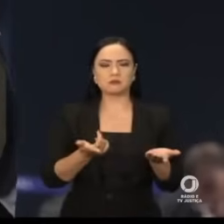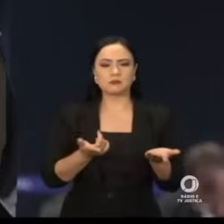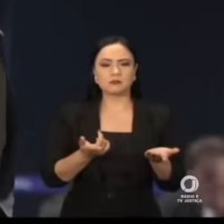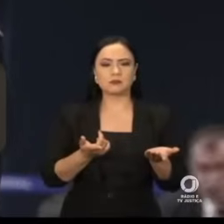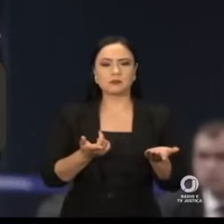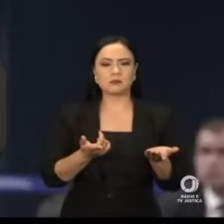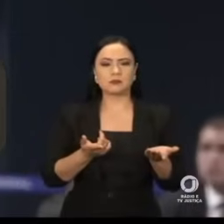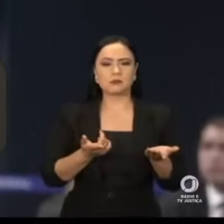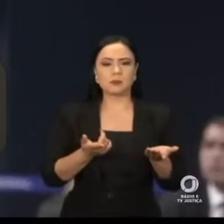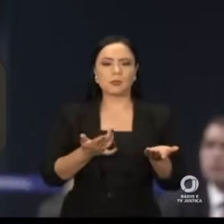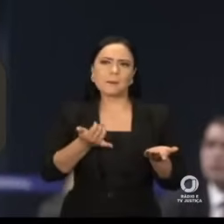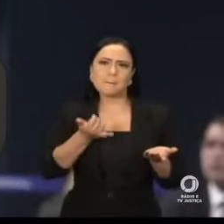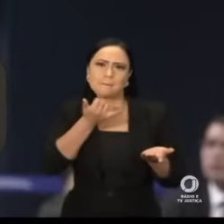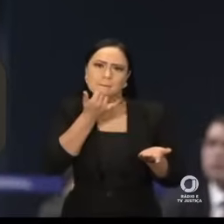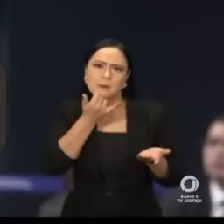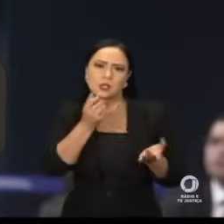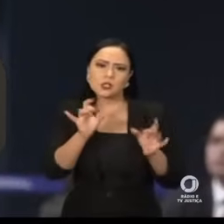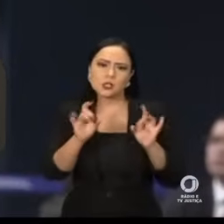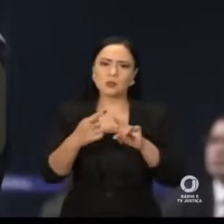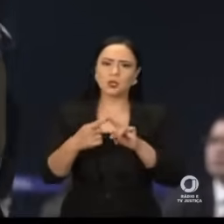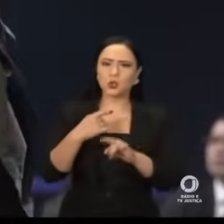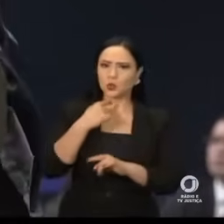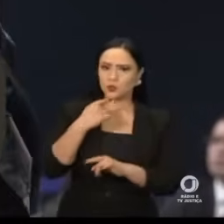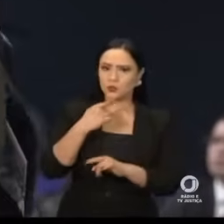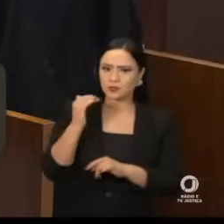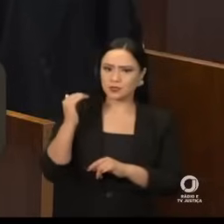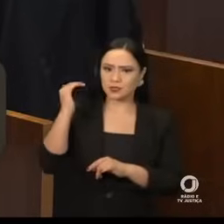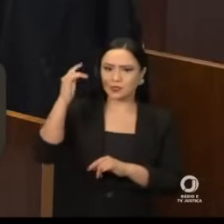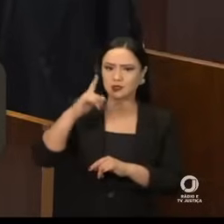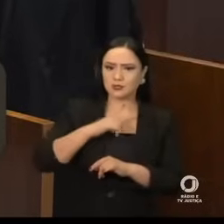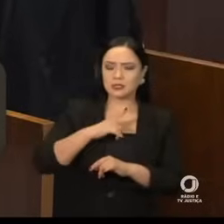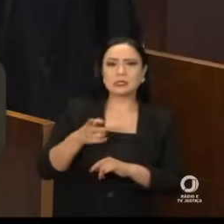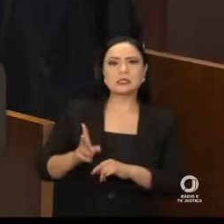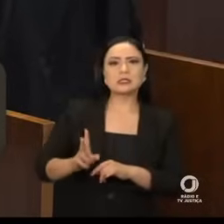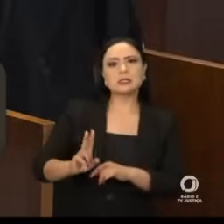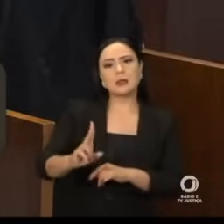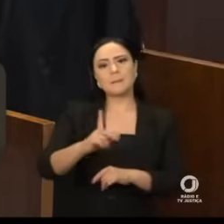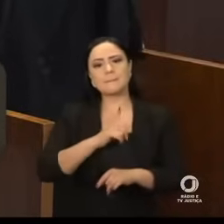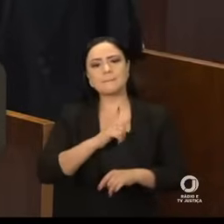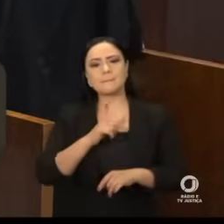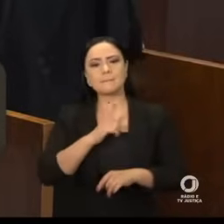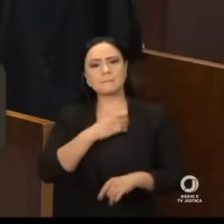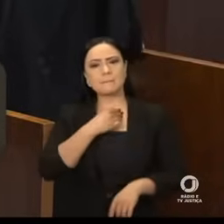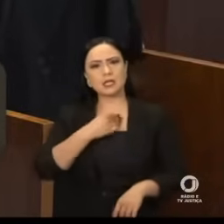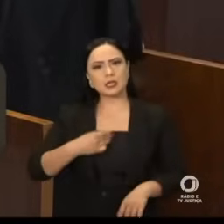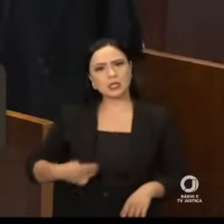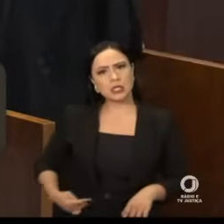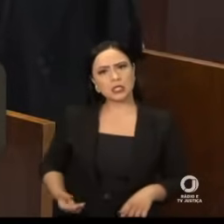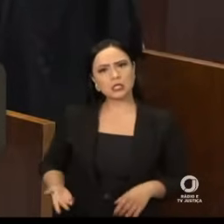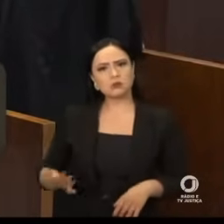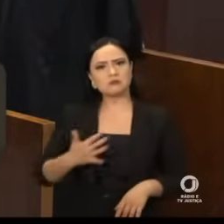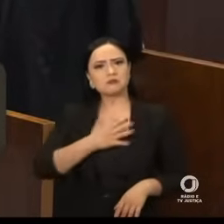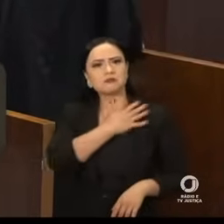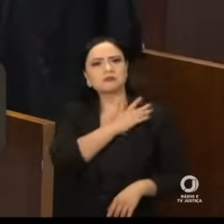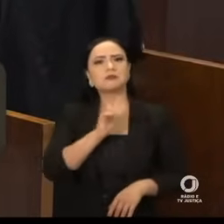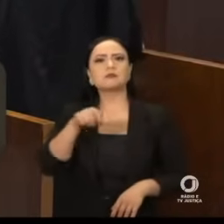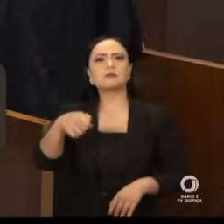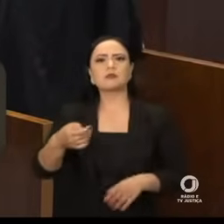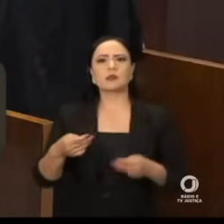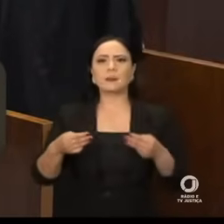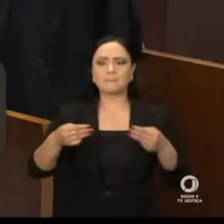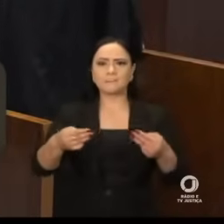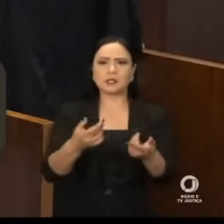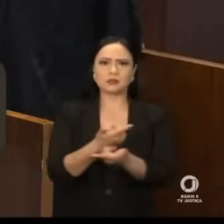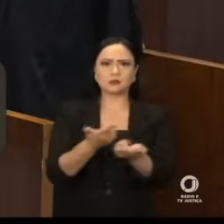Doutor, me perdoe, apenas porque eu fiquei em dúvida. Vossa Excelência alude o tempo todo a ministro do Exército. Como esse ministério não existe, Não, o